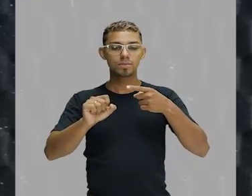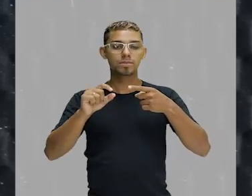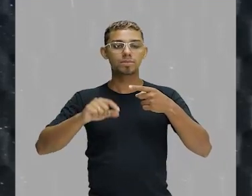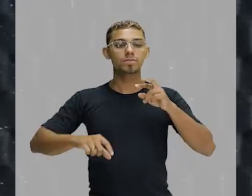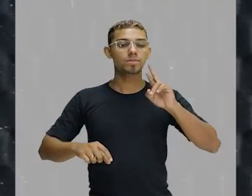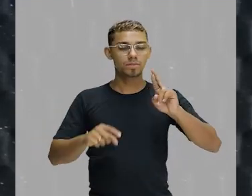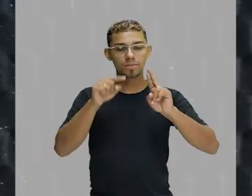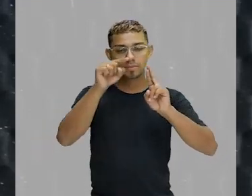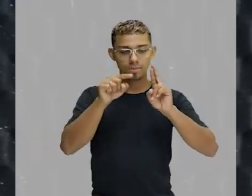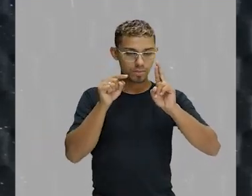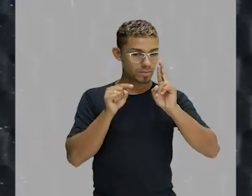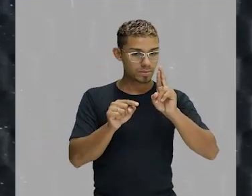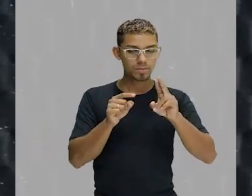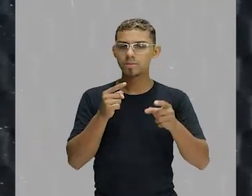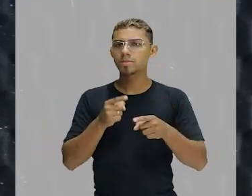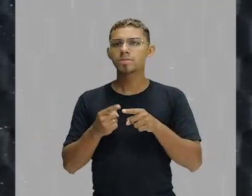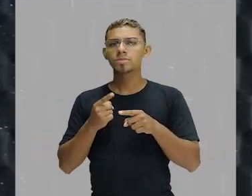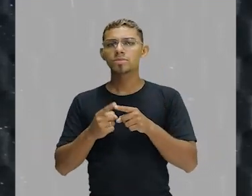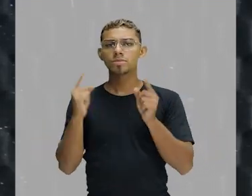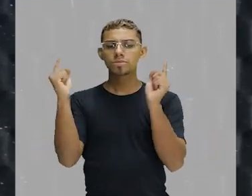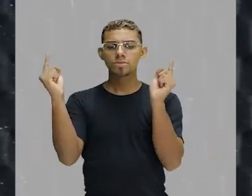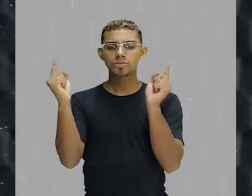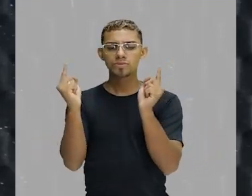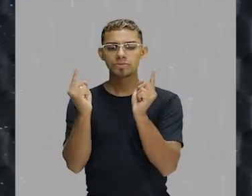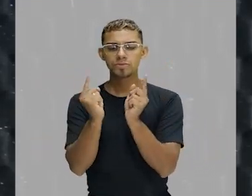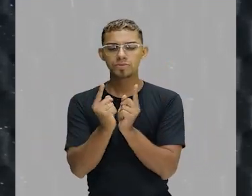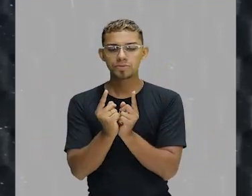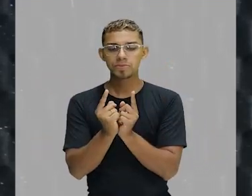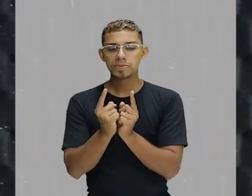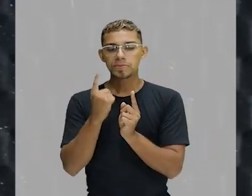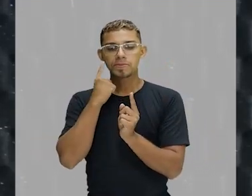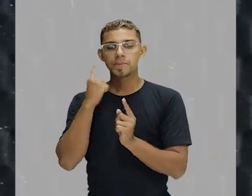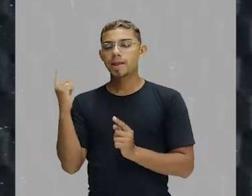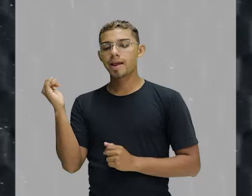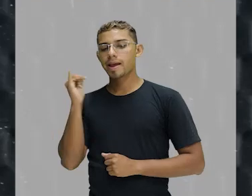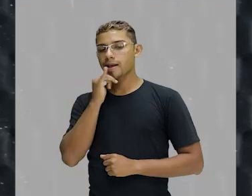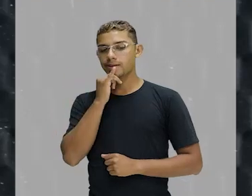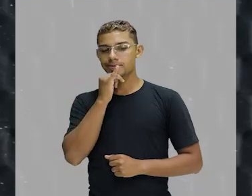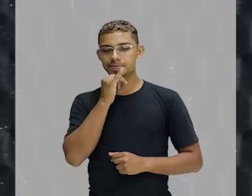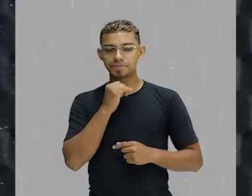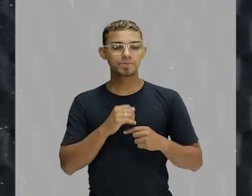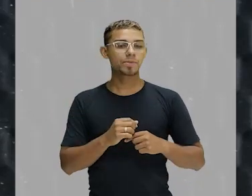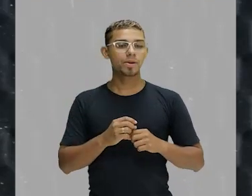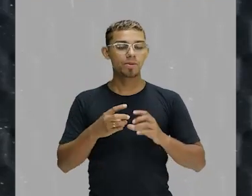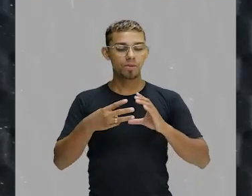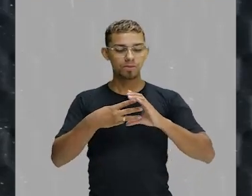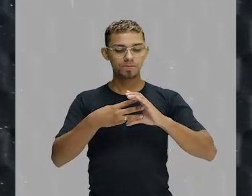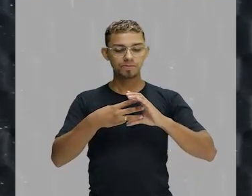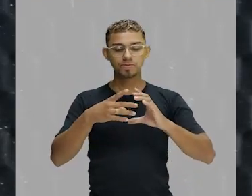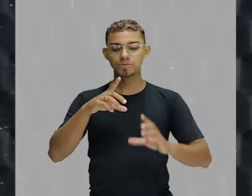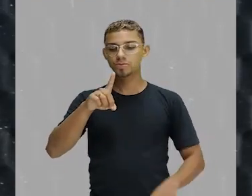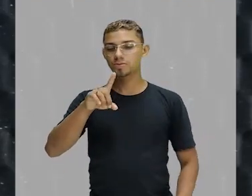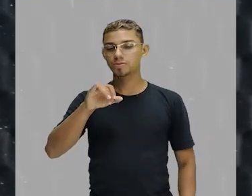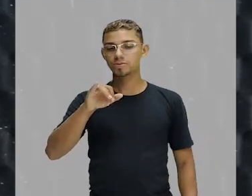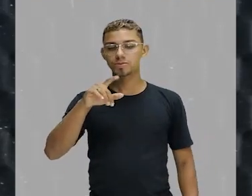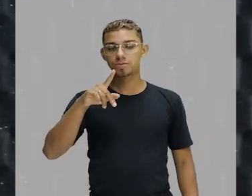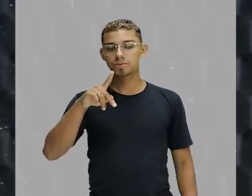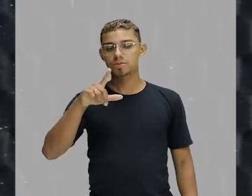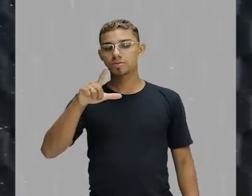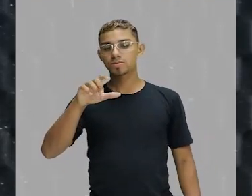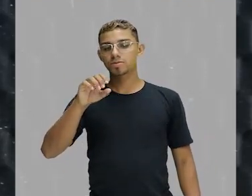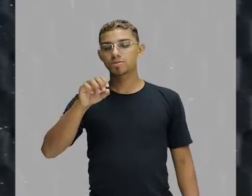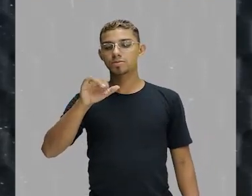exclamação. E por que é reducional? Nós temos aqui uma célula diploide, ou seja, uma célula que tem